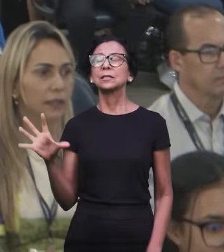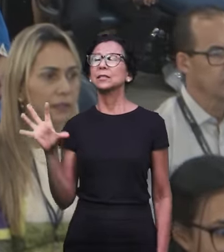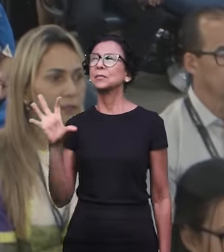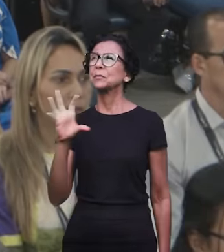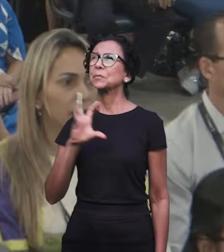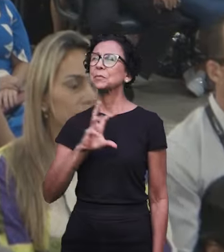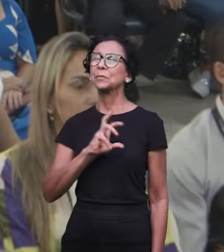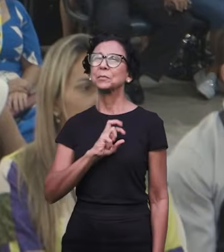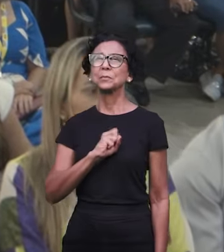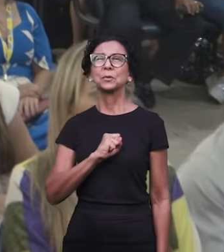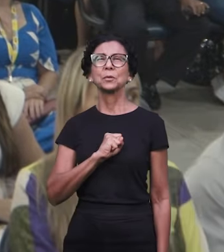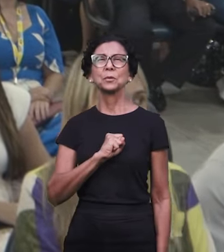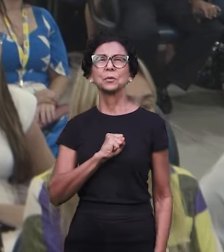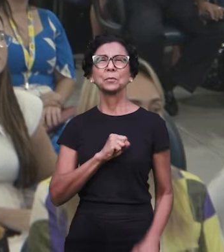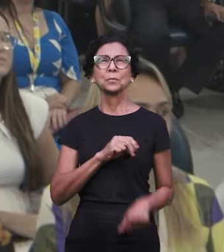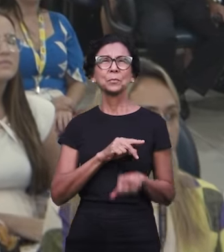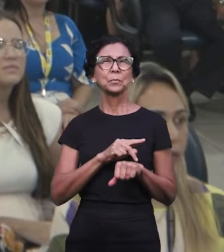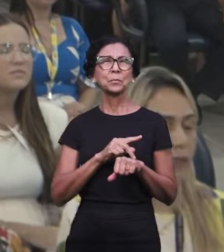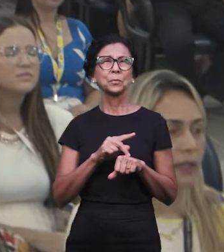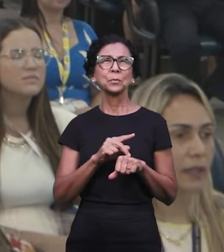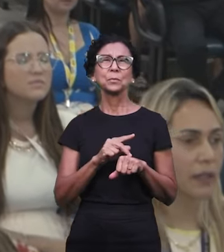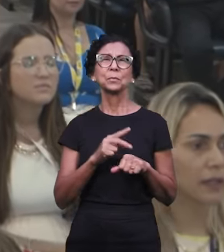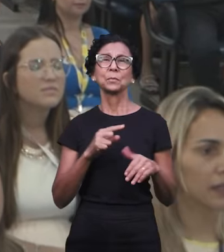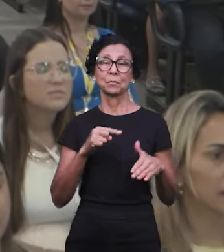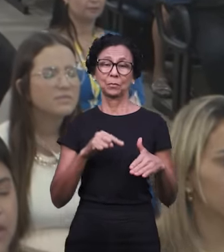a grandeza